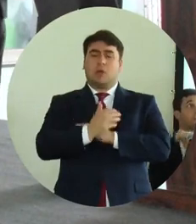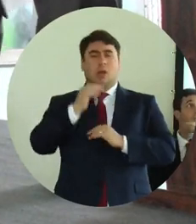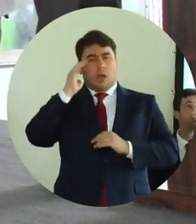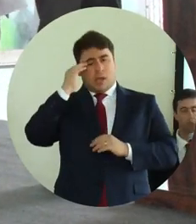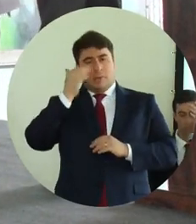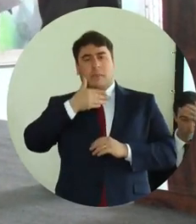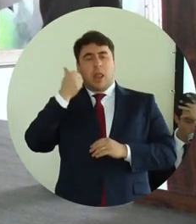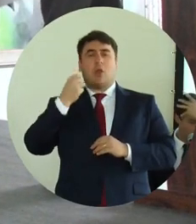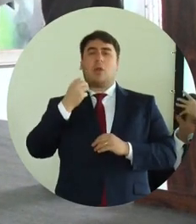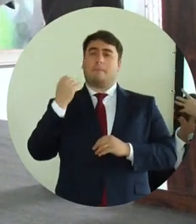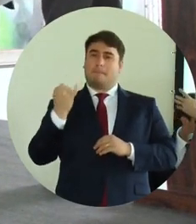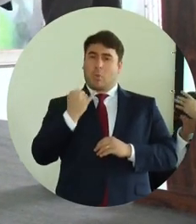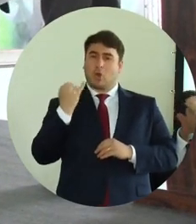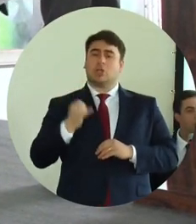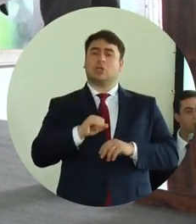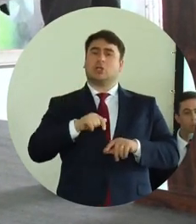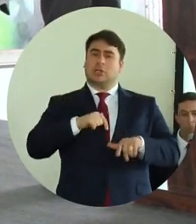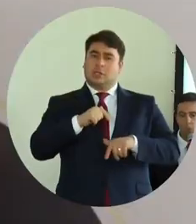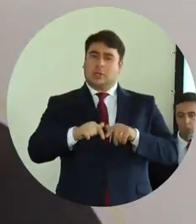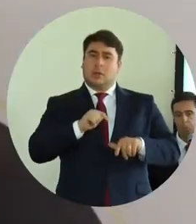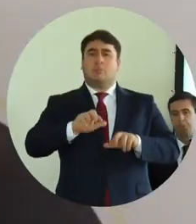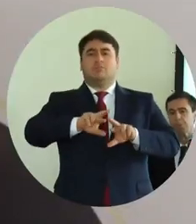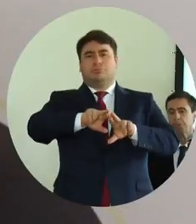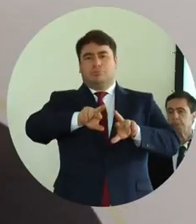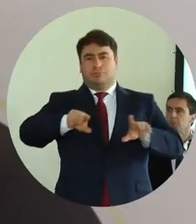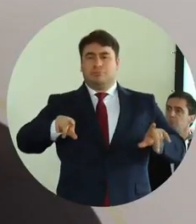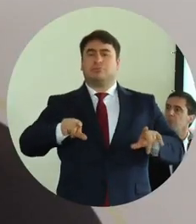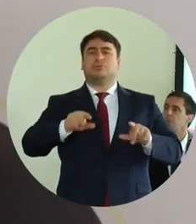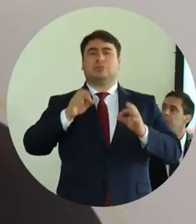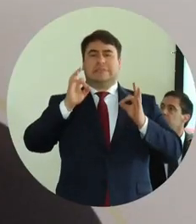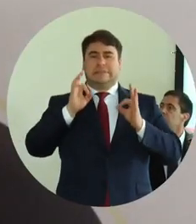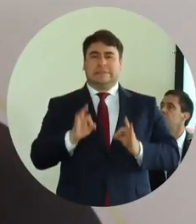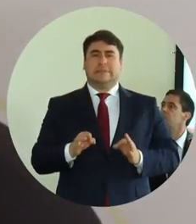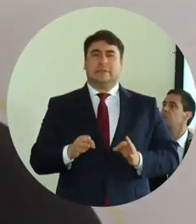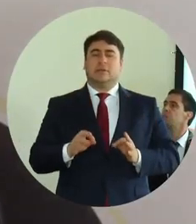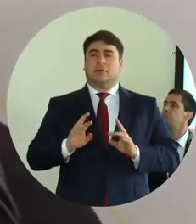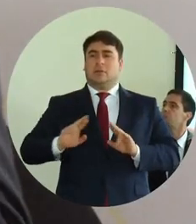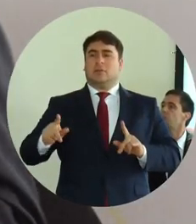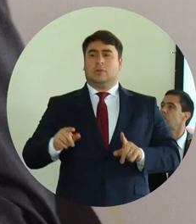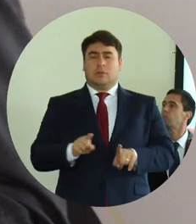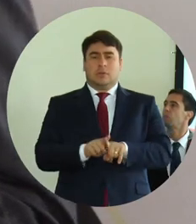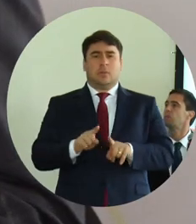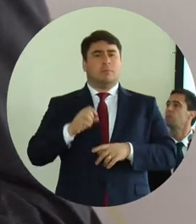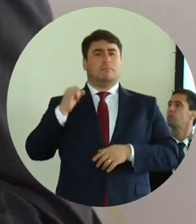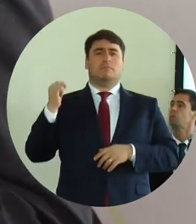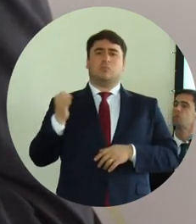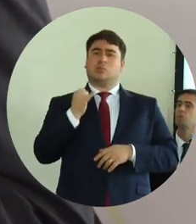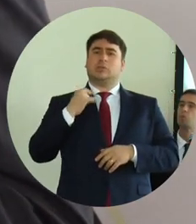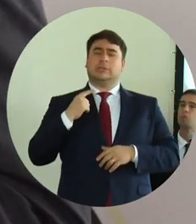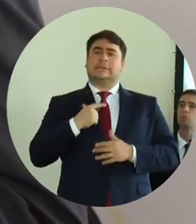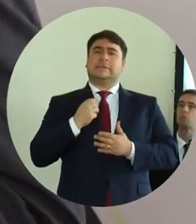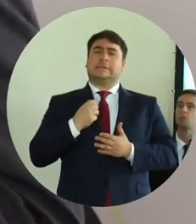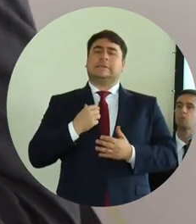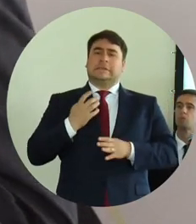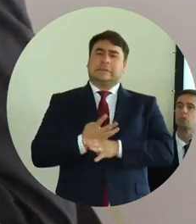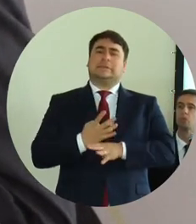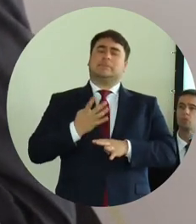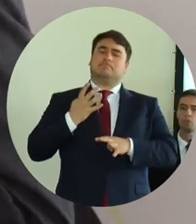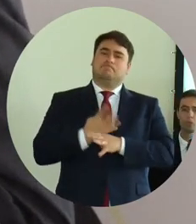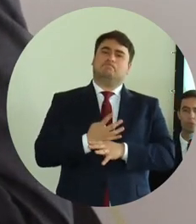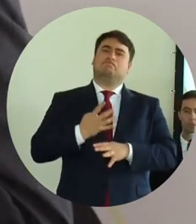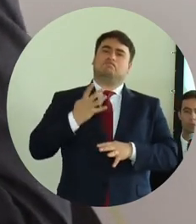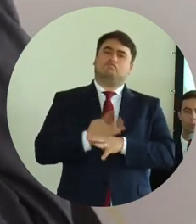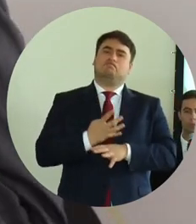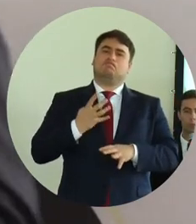é importante trabalhar com a diversidade, com a diferença, e quanto é importante ter resiliência para superar